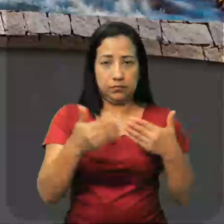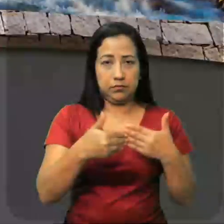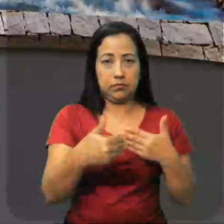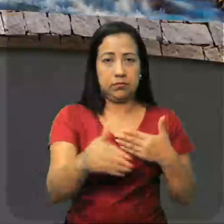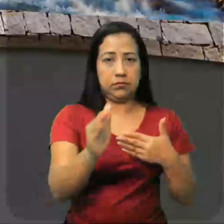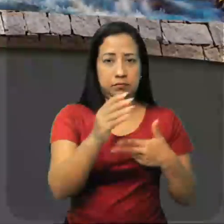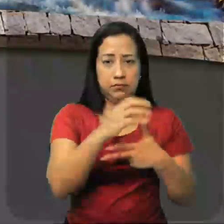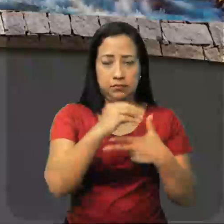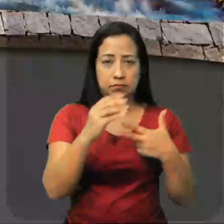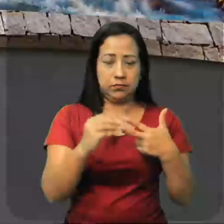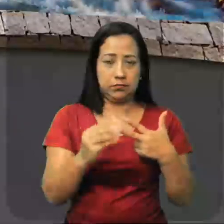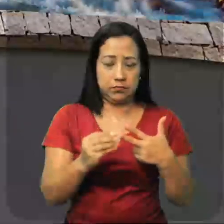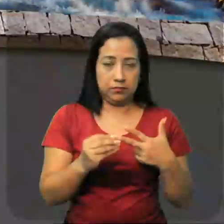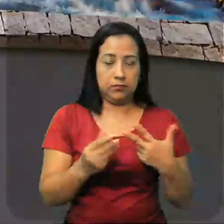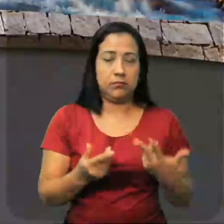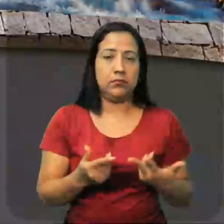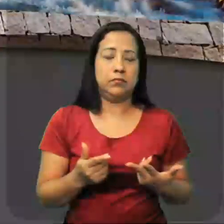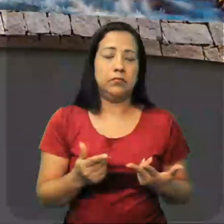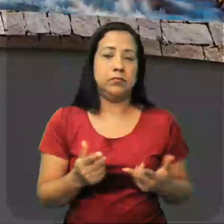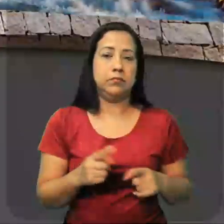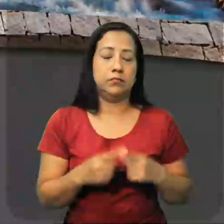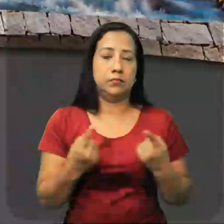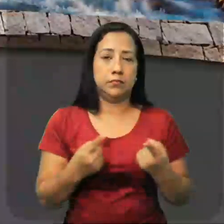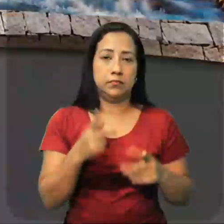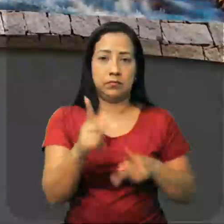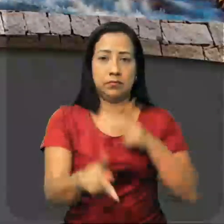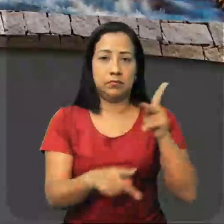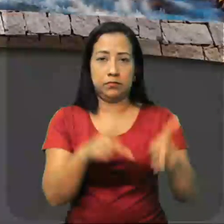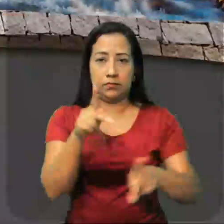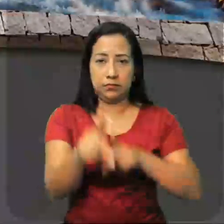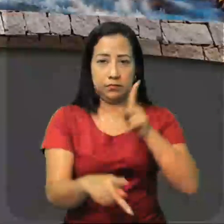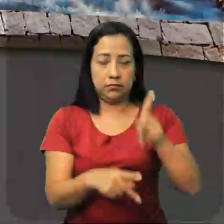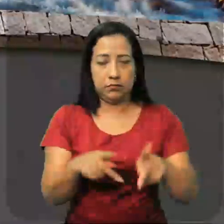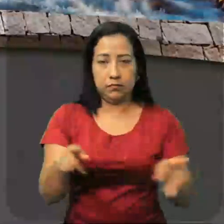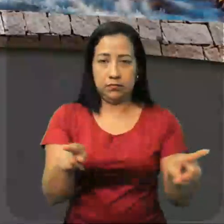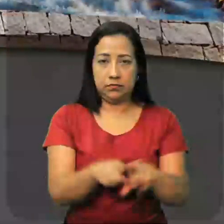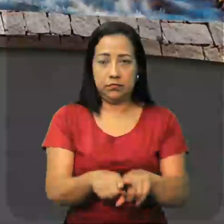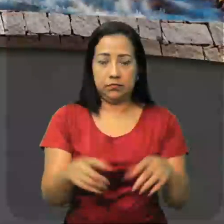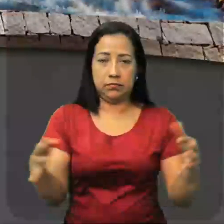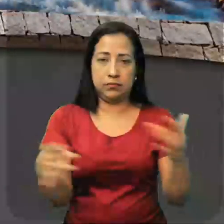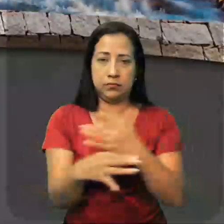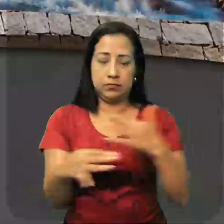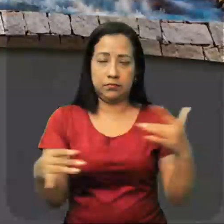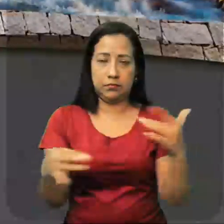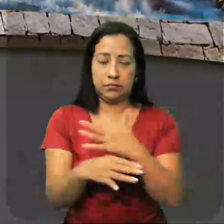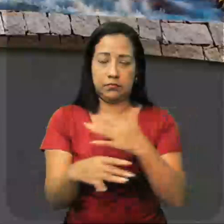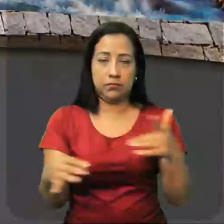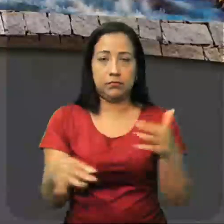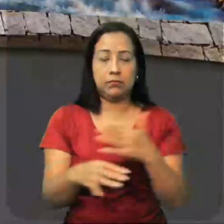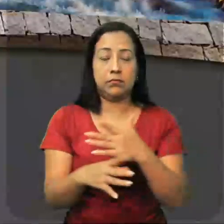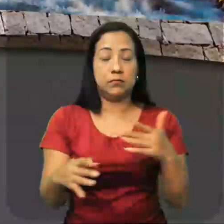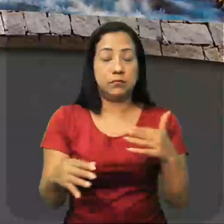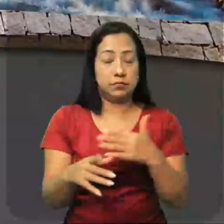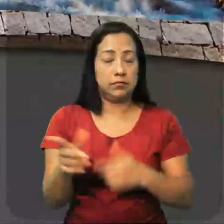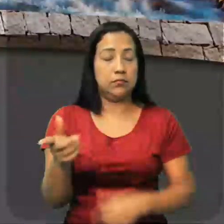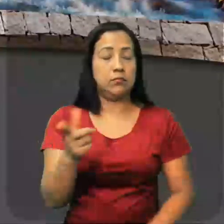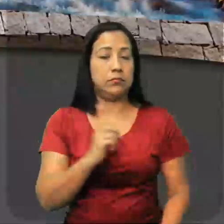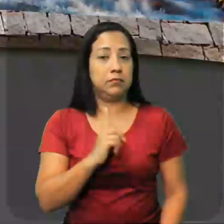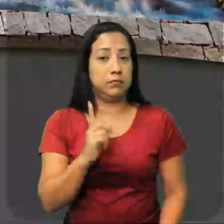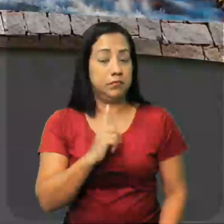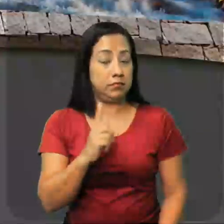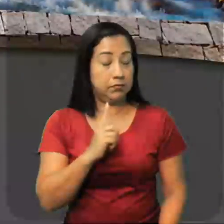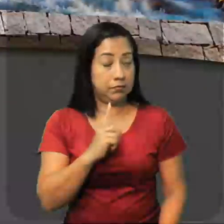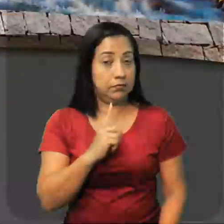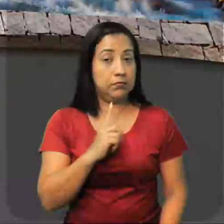dar uma complementação. População e urbanização faz muito bem dentro do